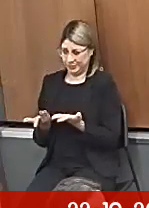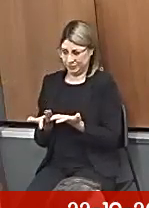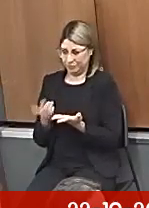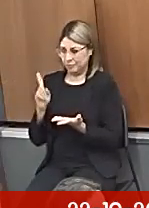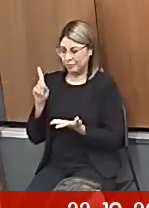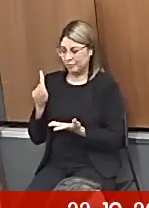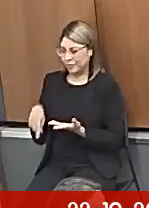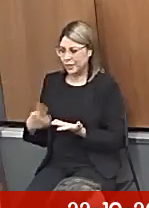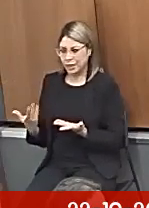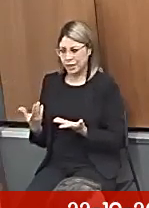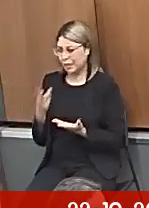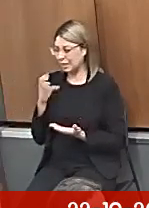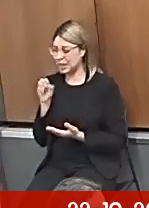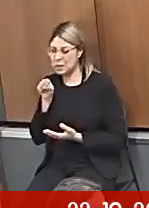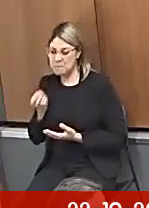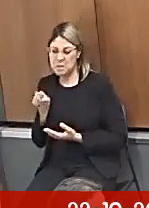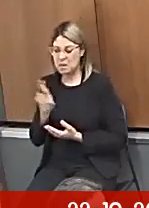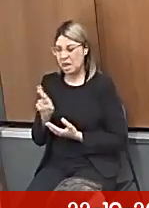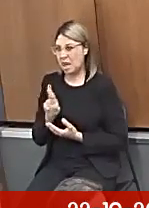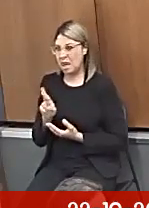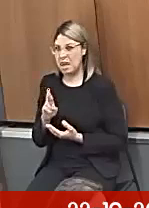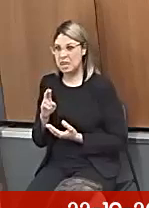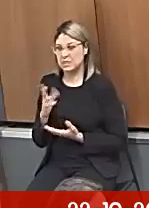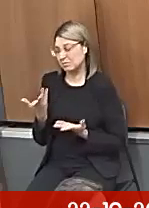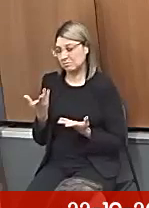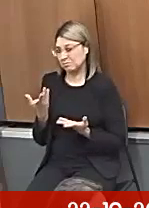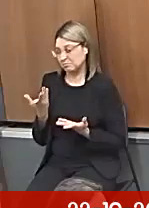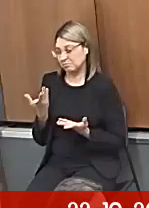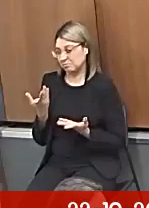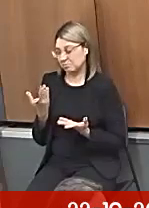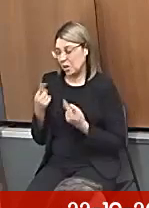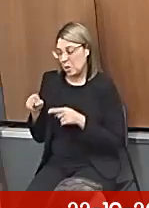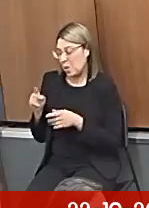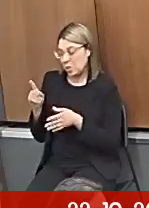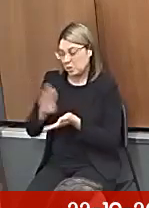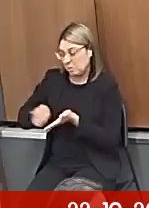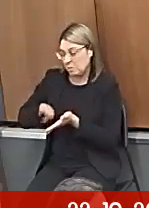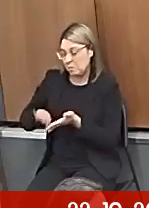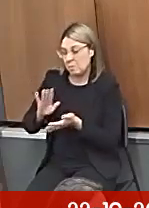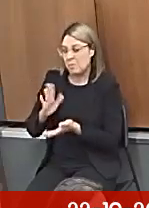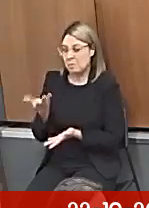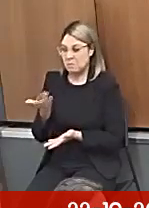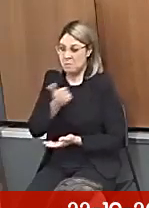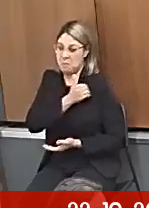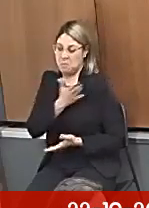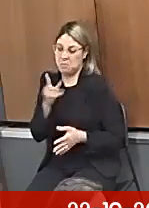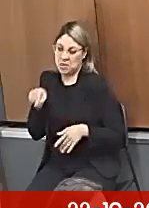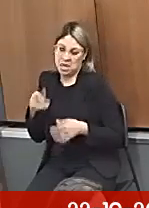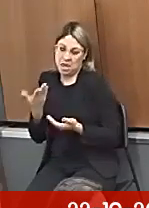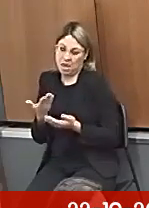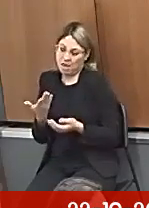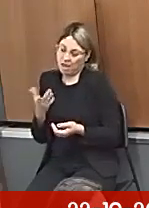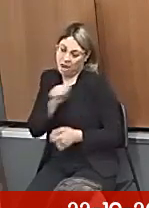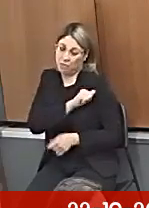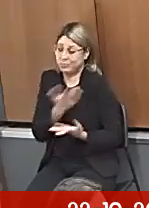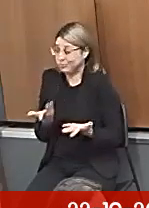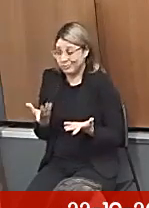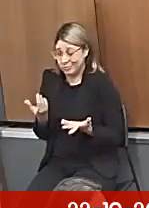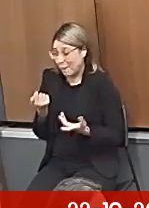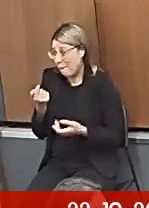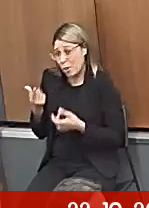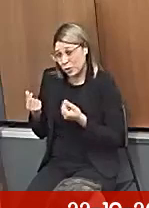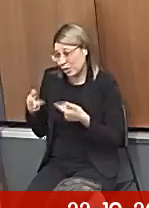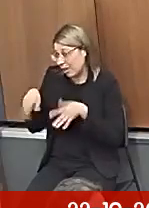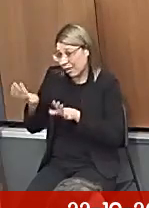significa 20, 30 mil reais de indenização por dano moral? E aí tem uma outra coisa, que as pessoas se pautam muitas vezes, e